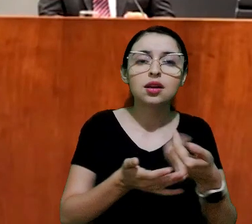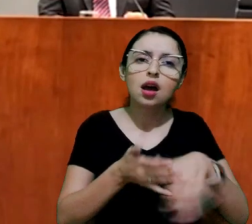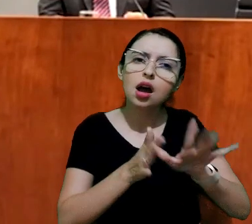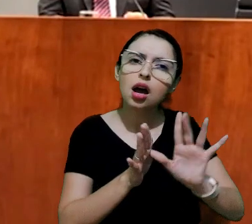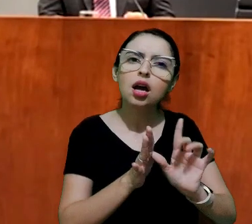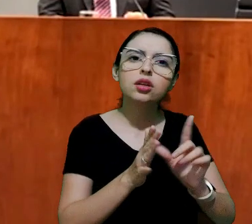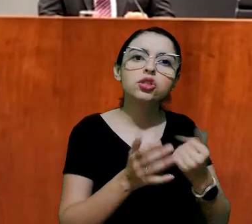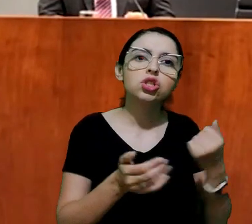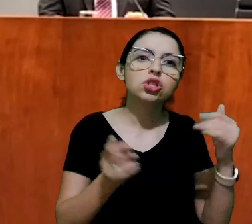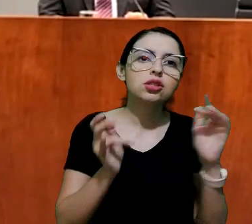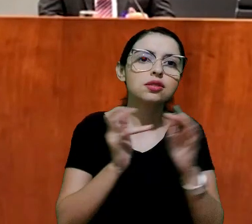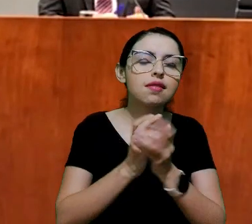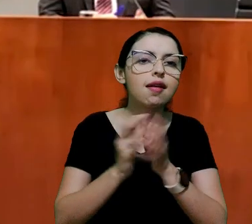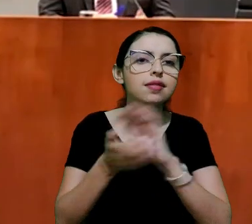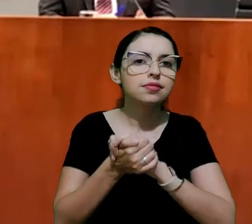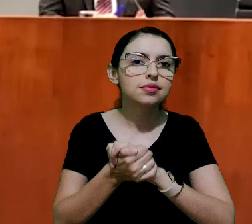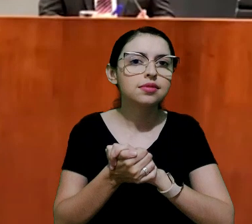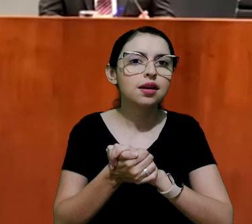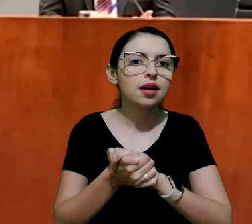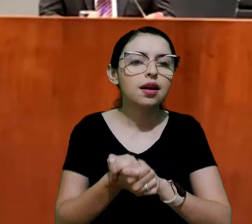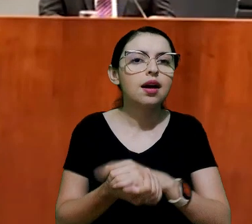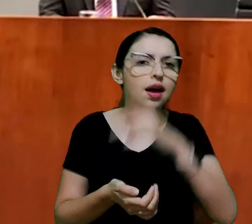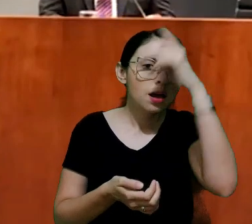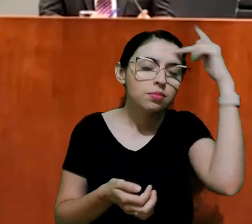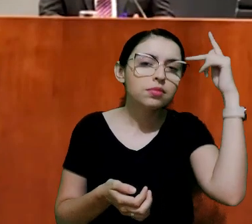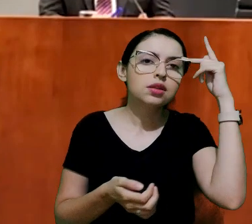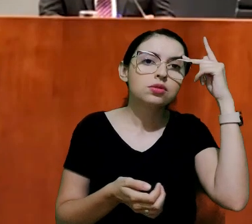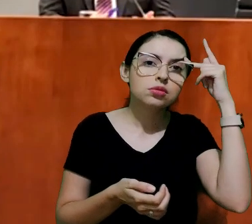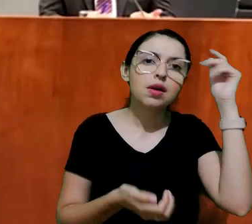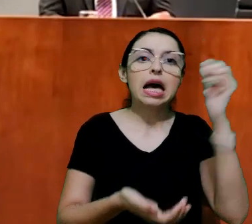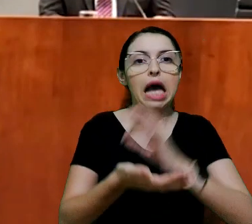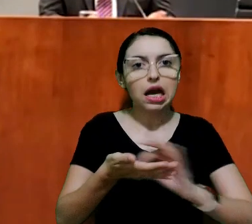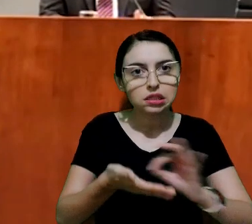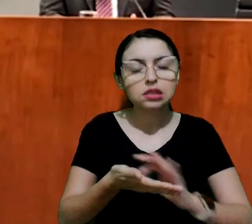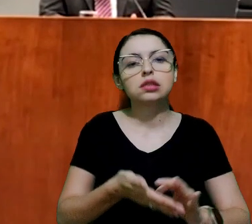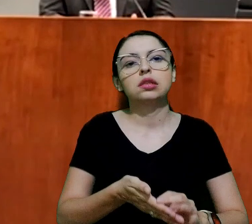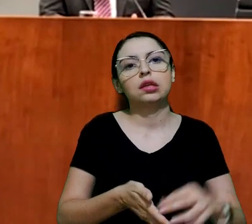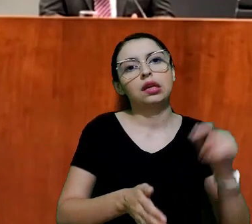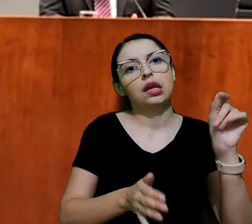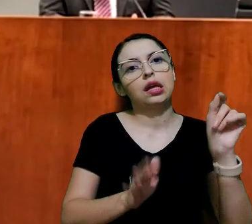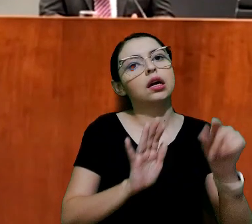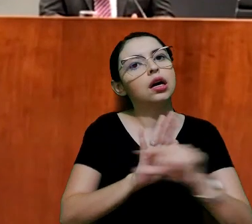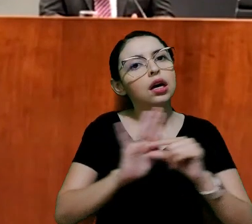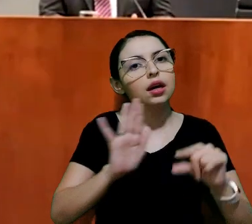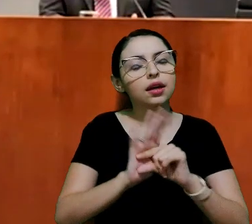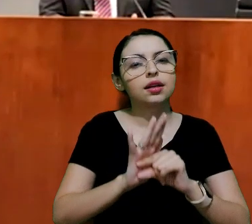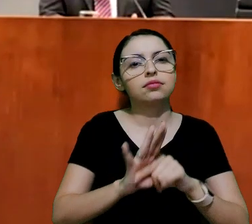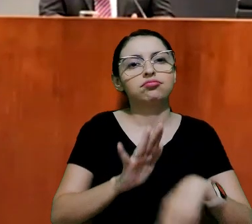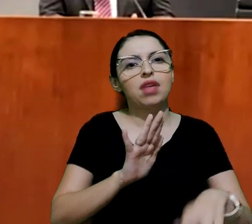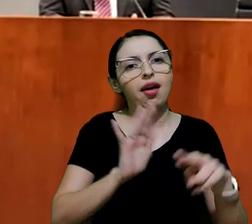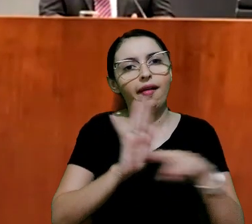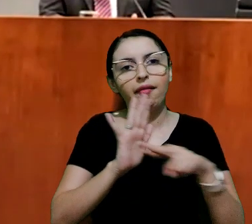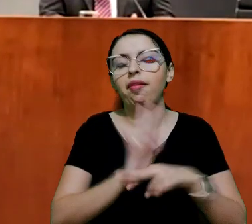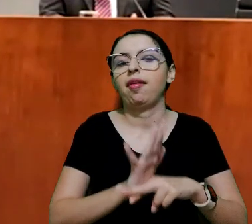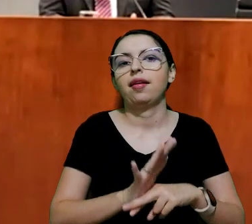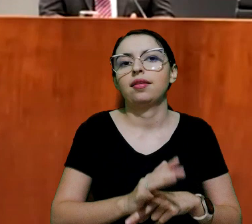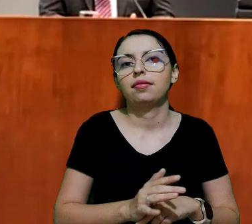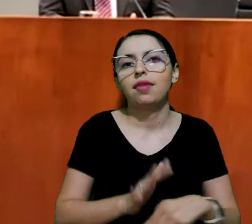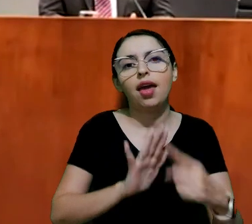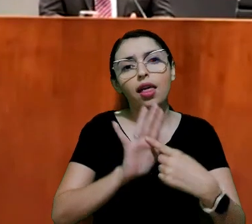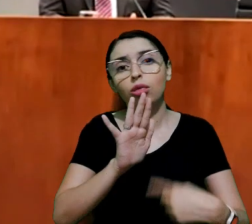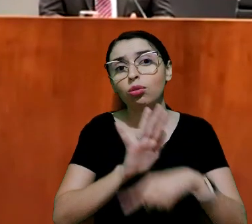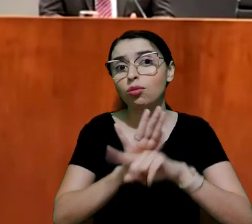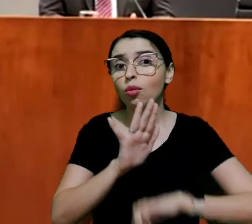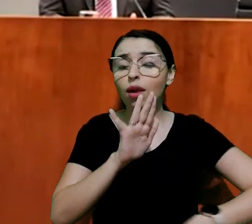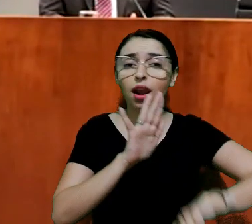público em que o tabelião insere uma cláusula dessa e ele sabe que a cláusula é nula. Agora, quem vai